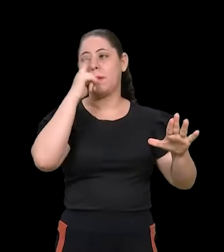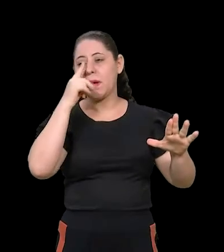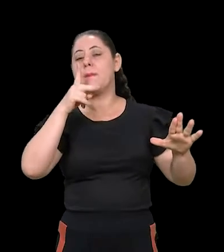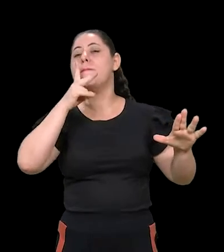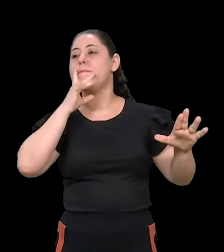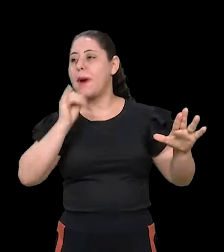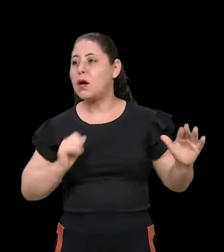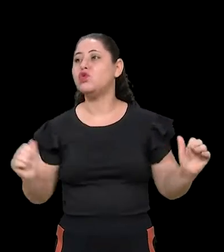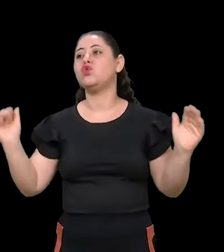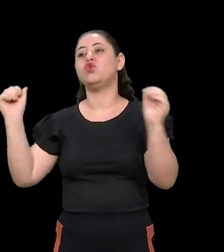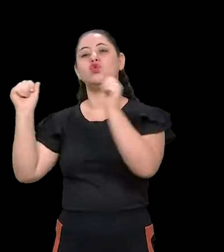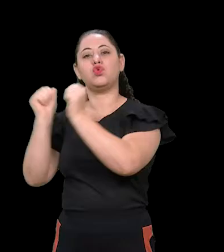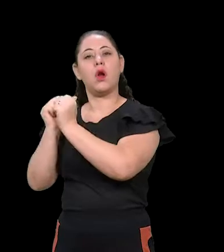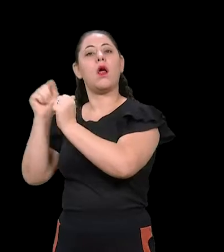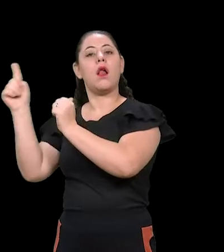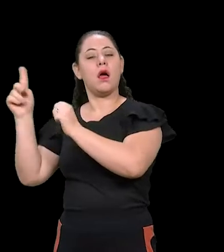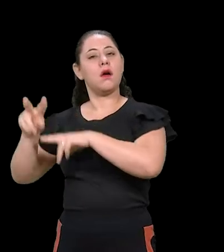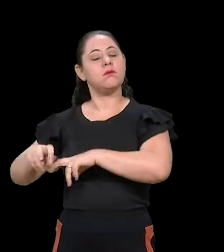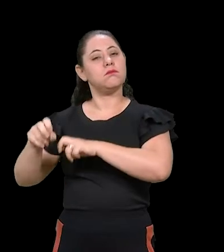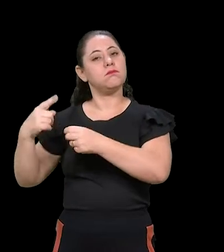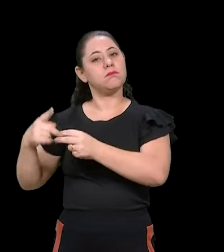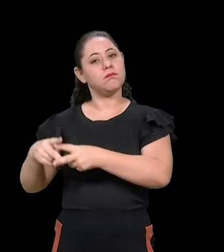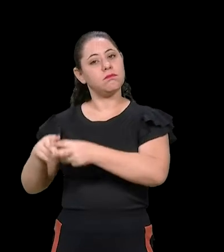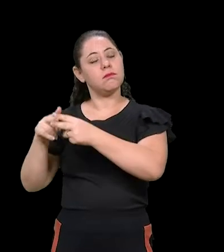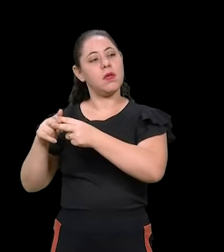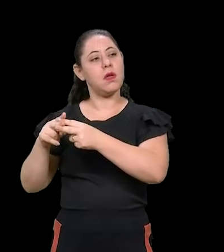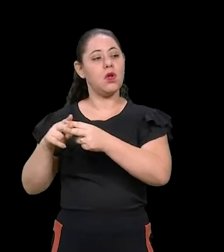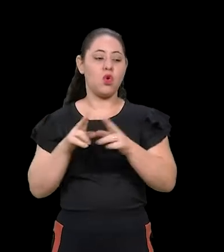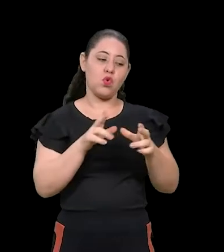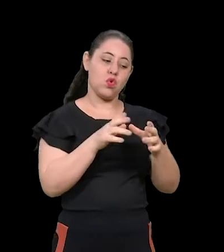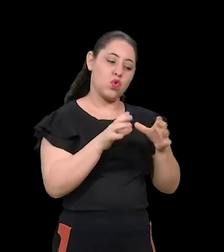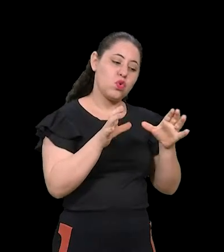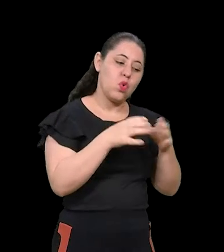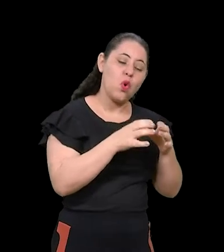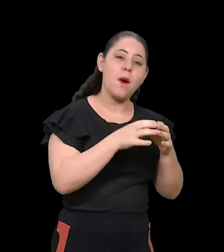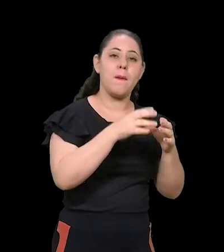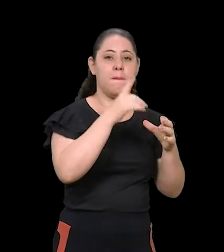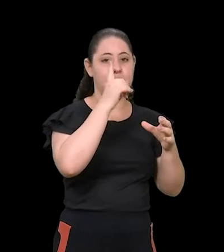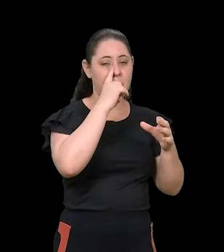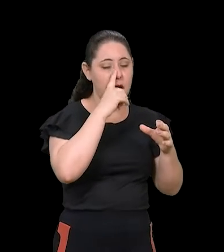acabou construindo uma história em cima desse trabalho, mas